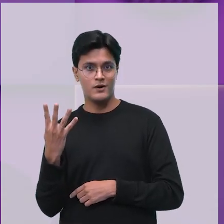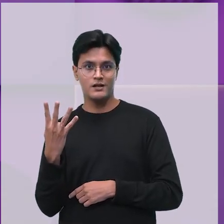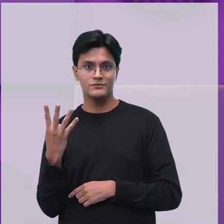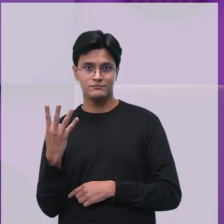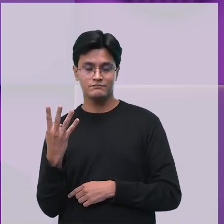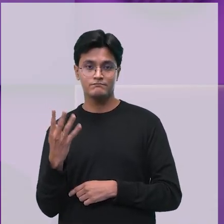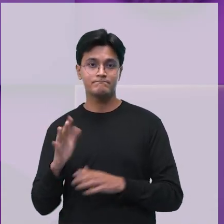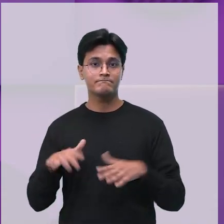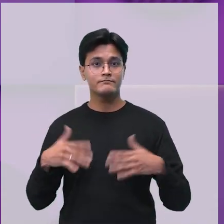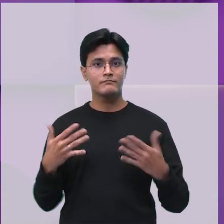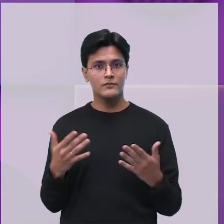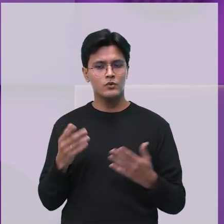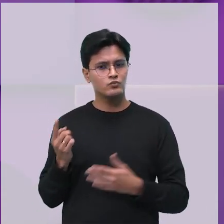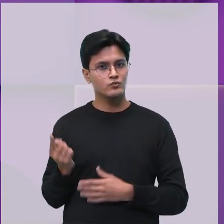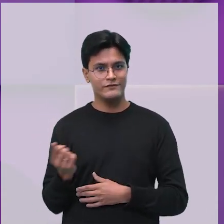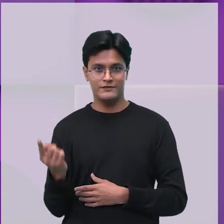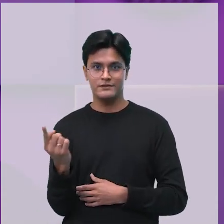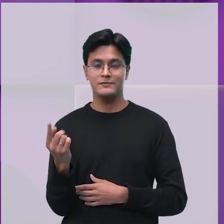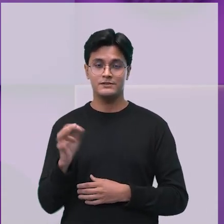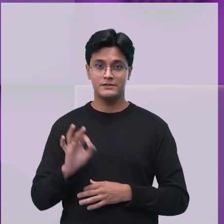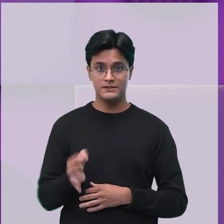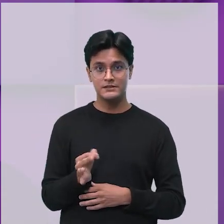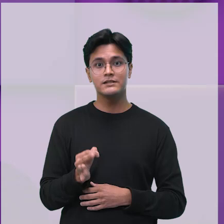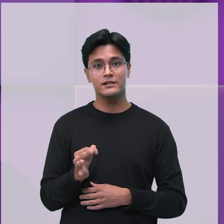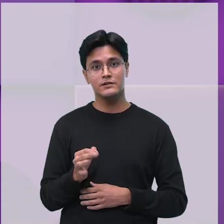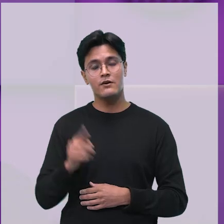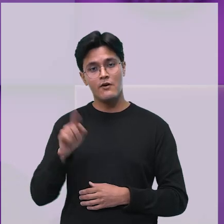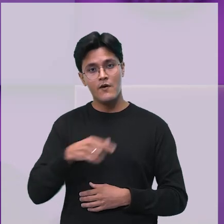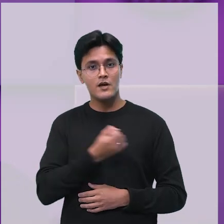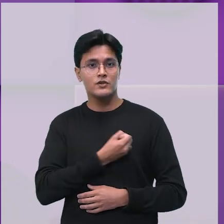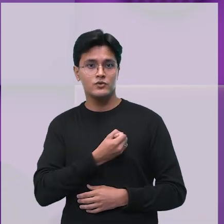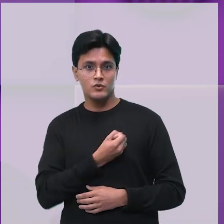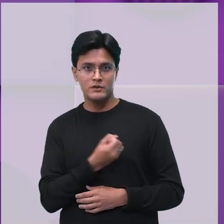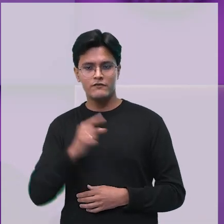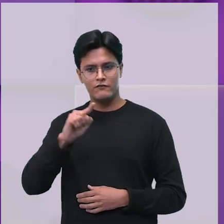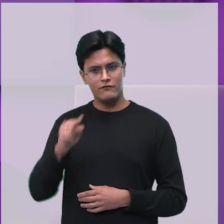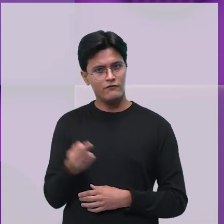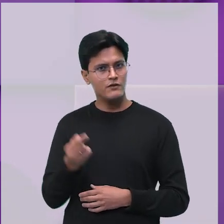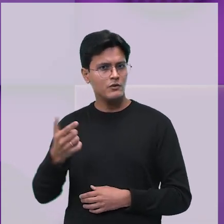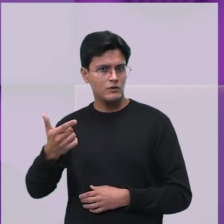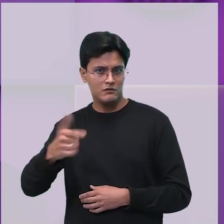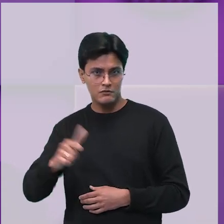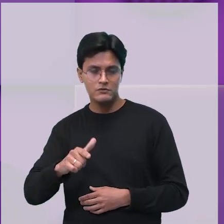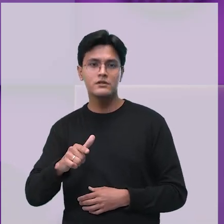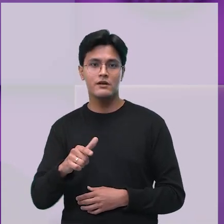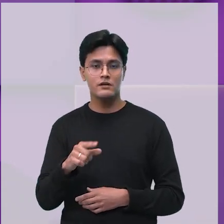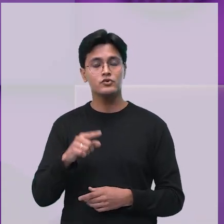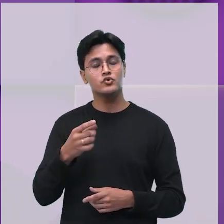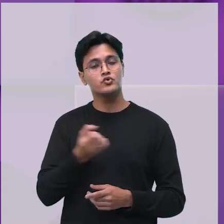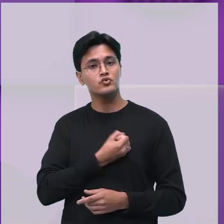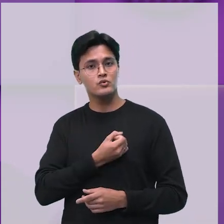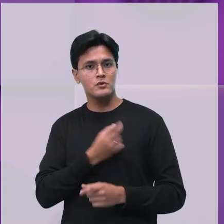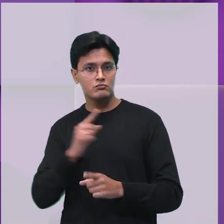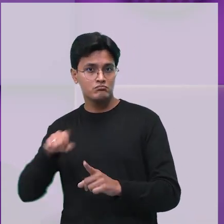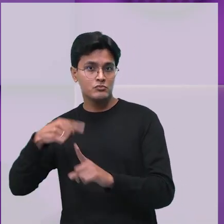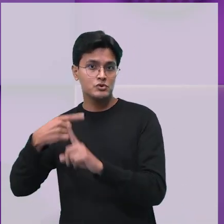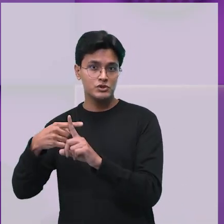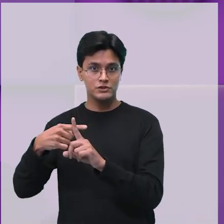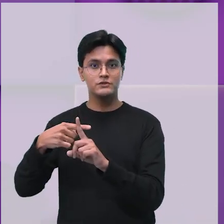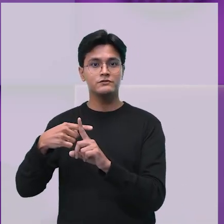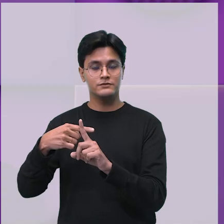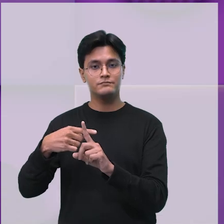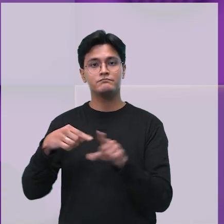4 né infinitamente Então são números que não possuem vírgula são números positivos são números